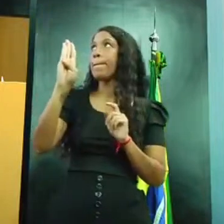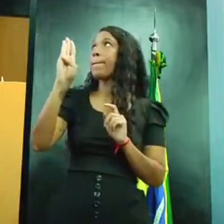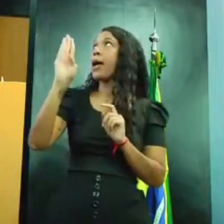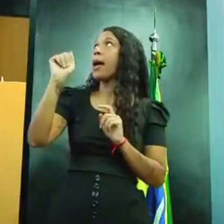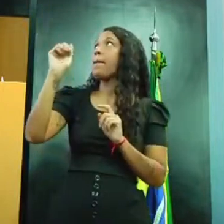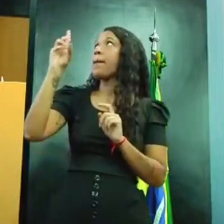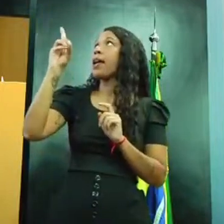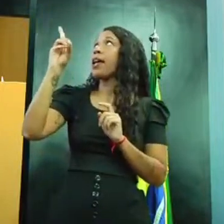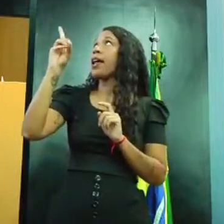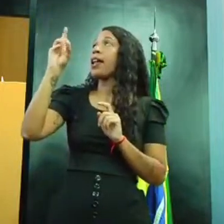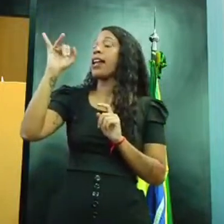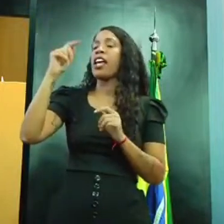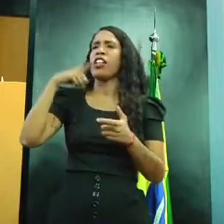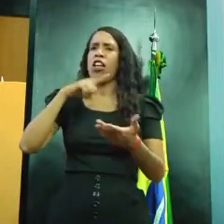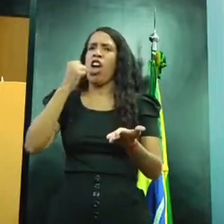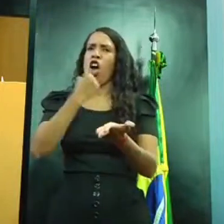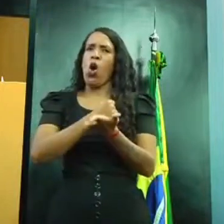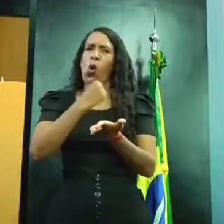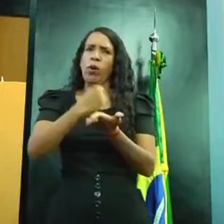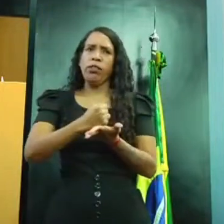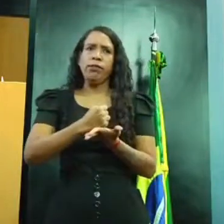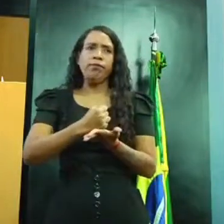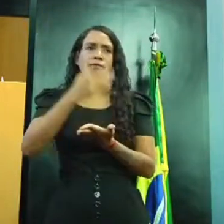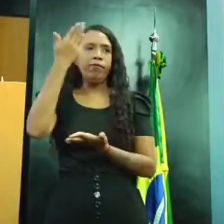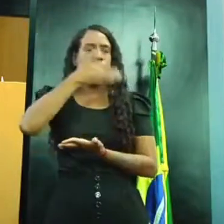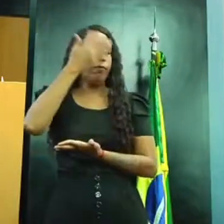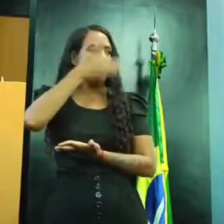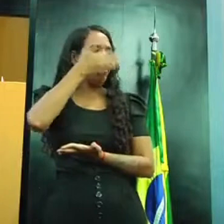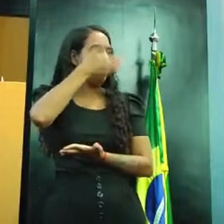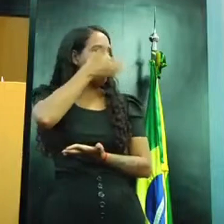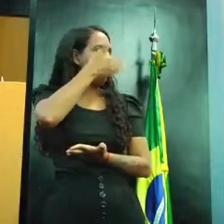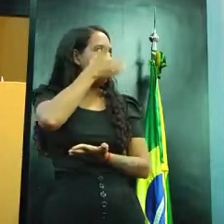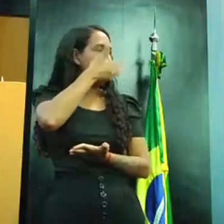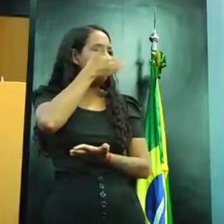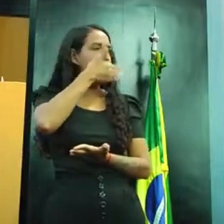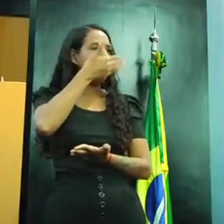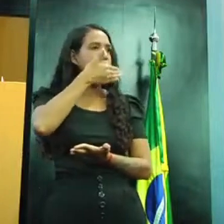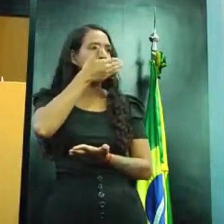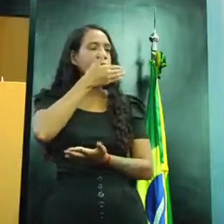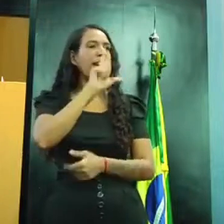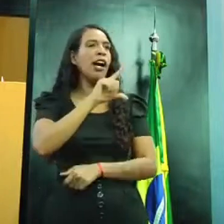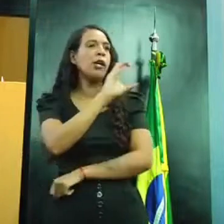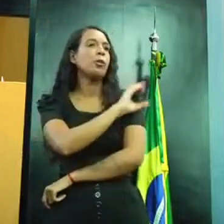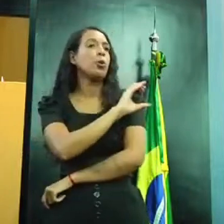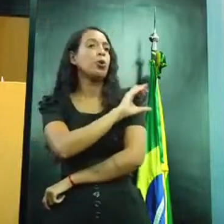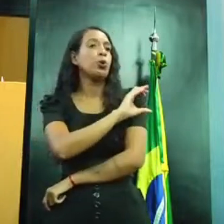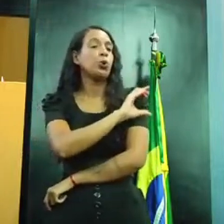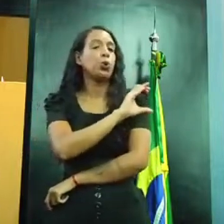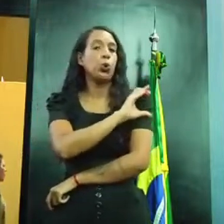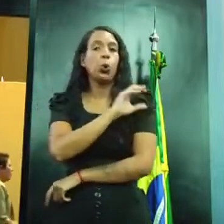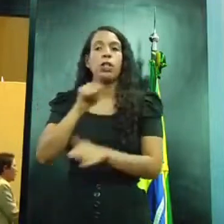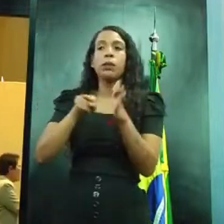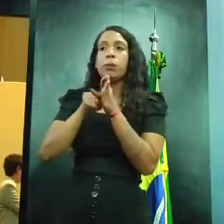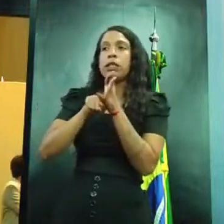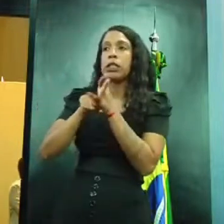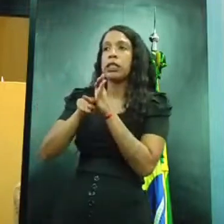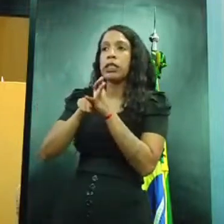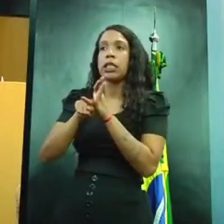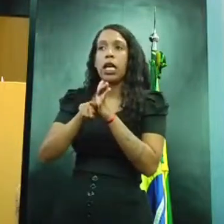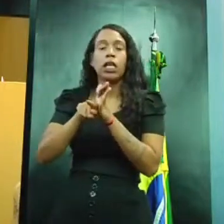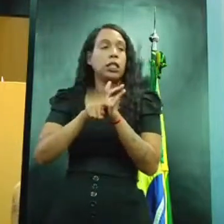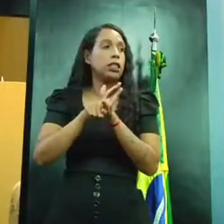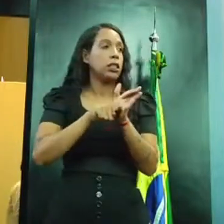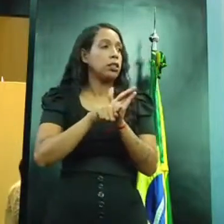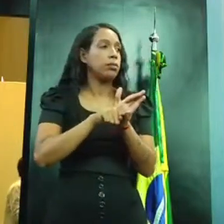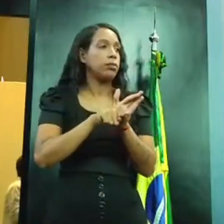um contrato para a gente atestar não, mas dar uma consultoria à Petrobras, através de pesquisadores competentes que a gente tem na